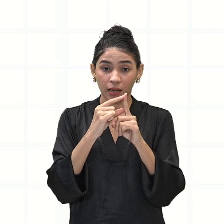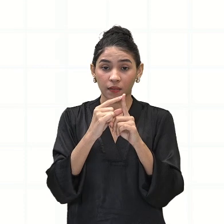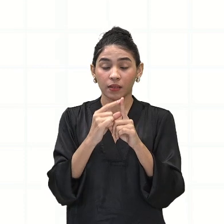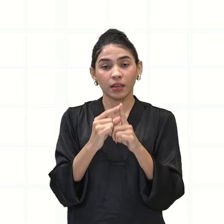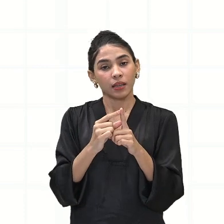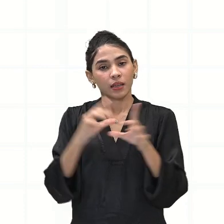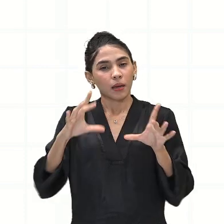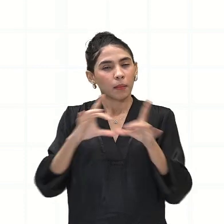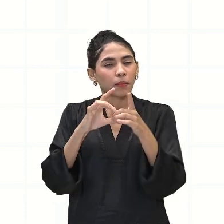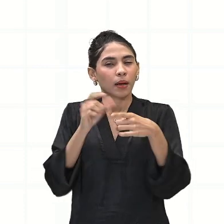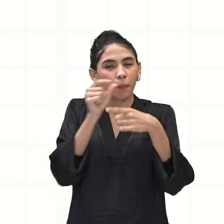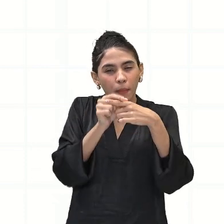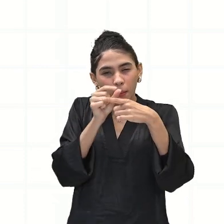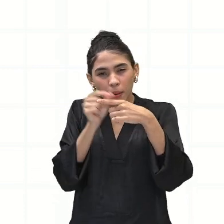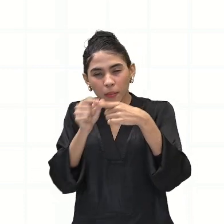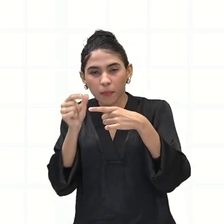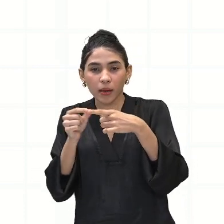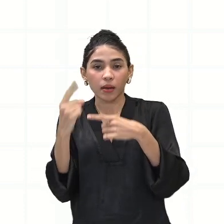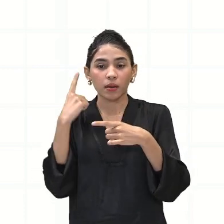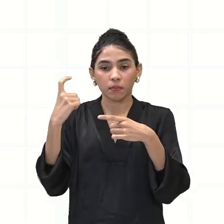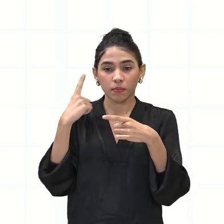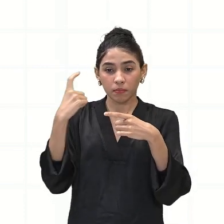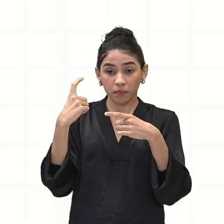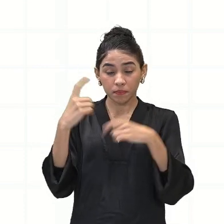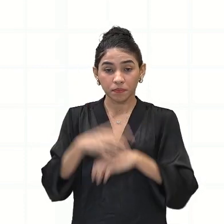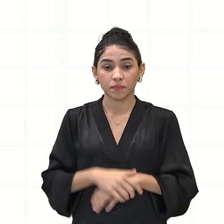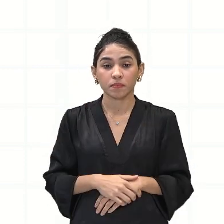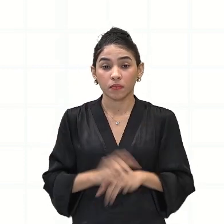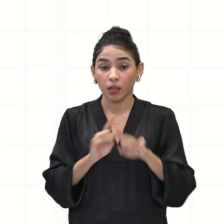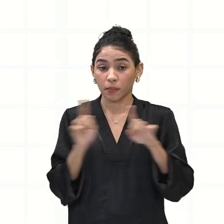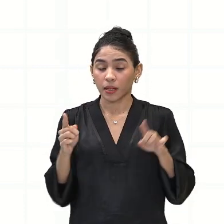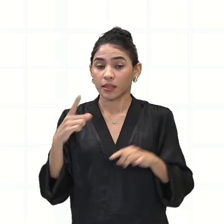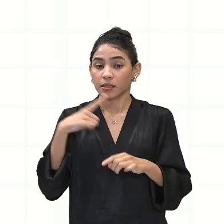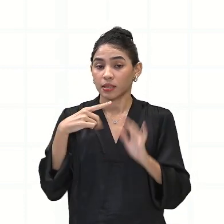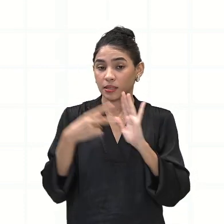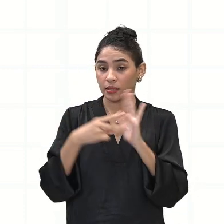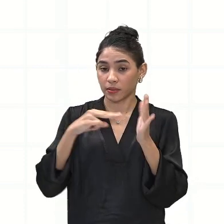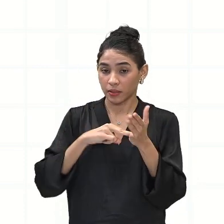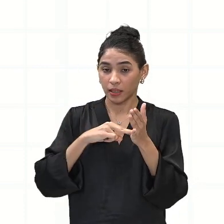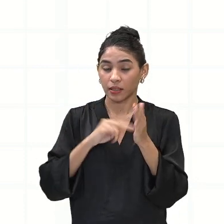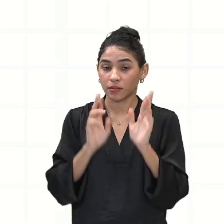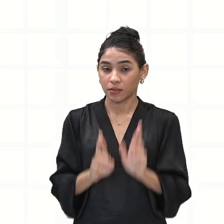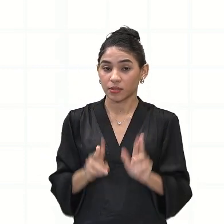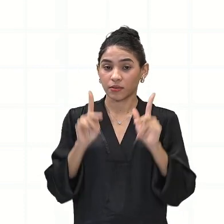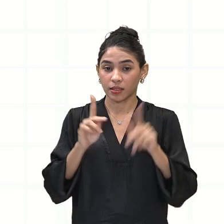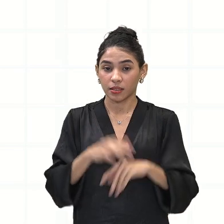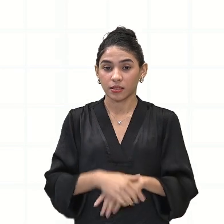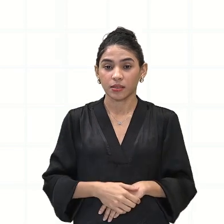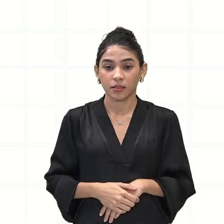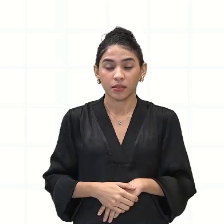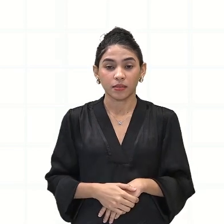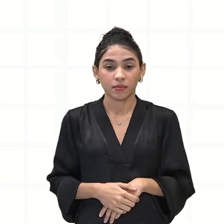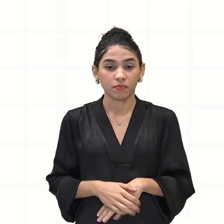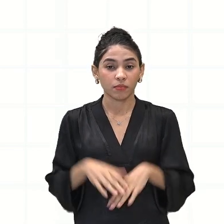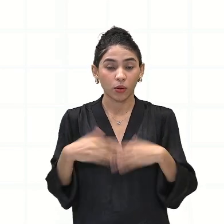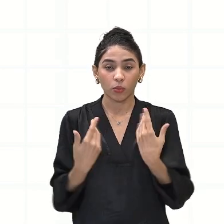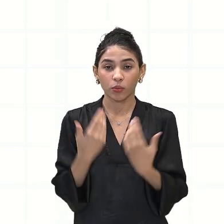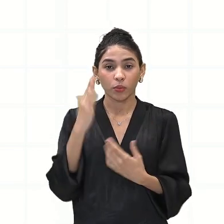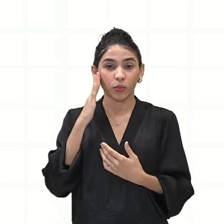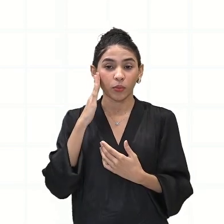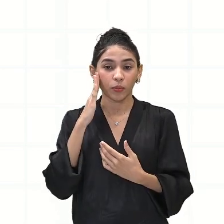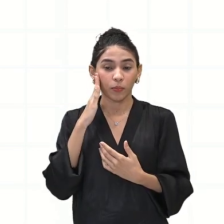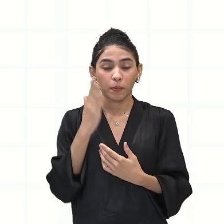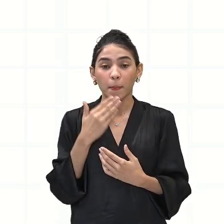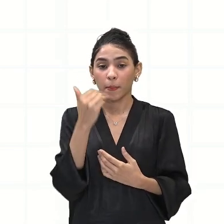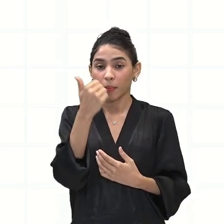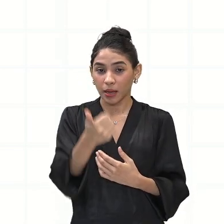essa proximidade de som, mas tem esses significados distintos. E, para que a gente consiga entender um pouquinho mais